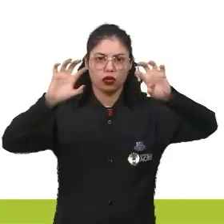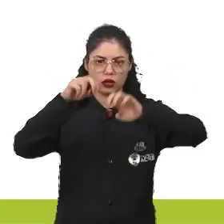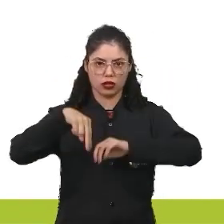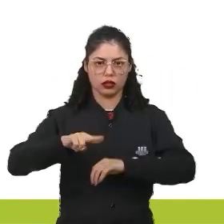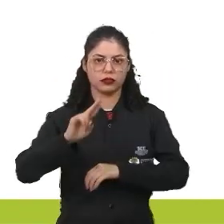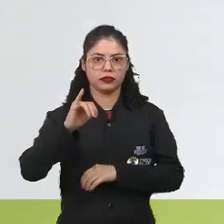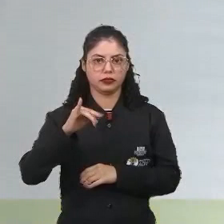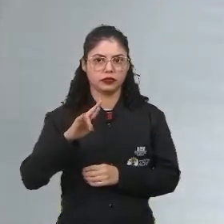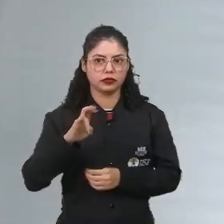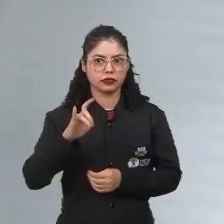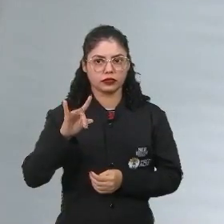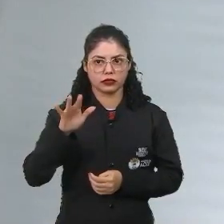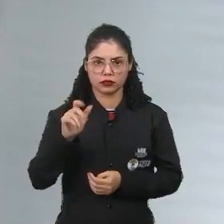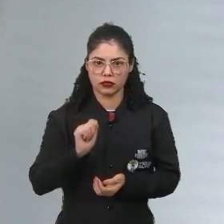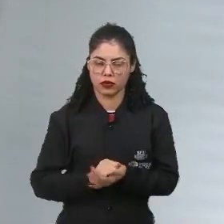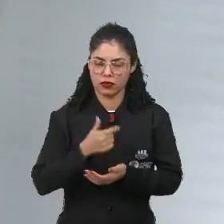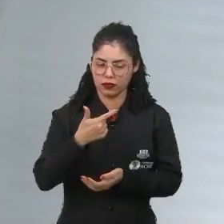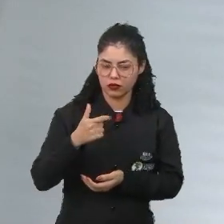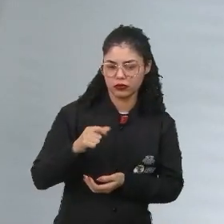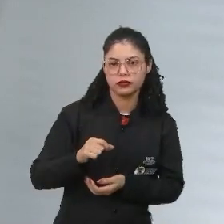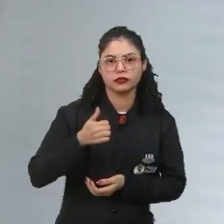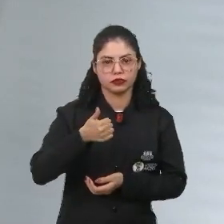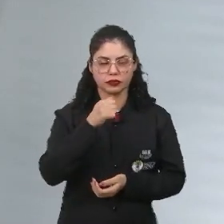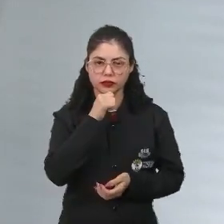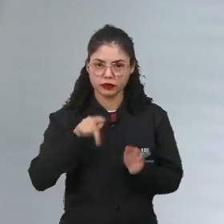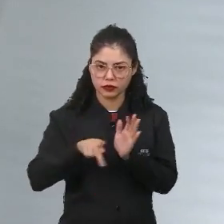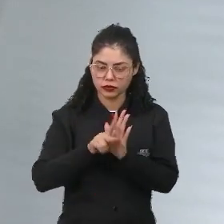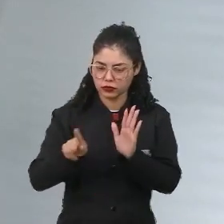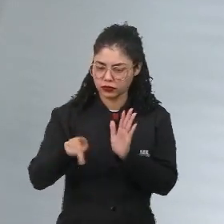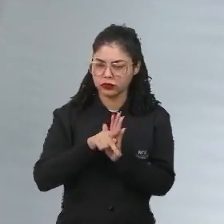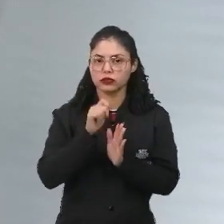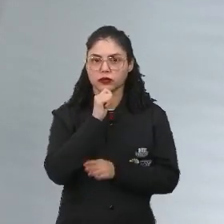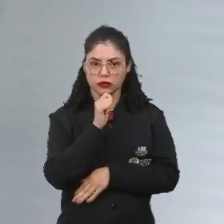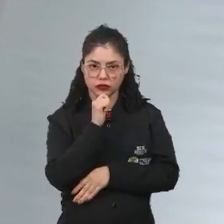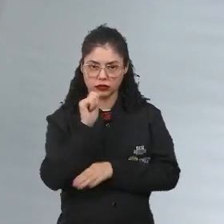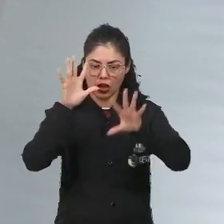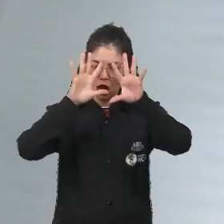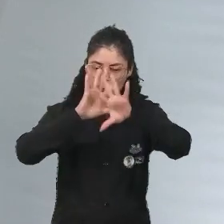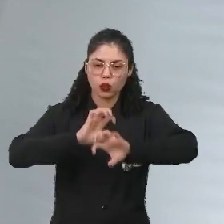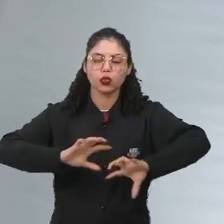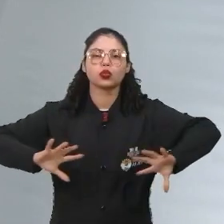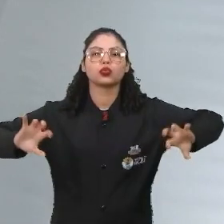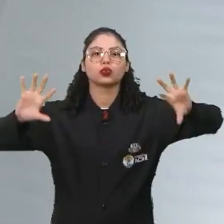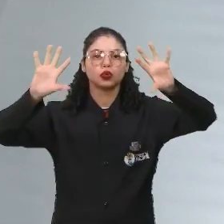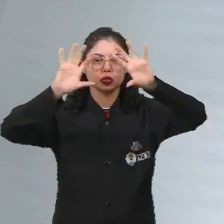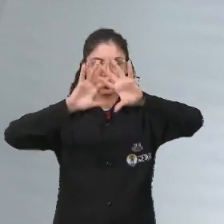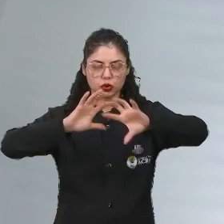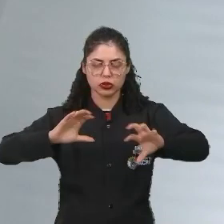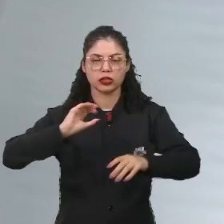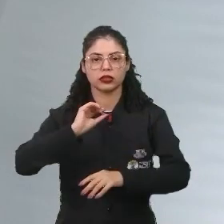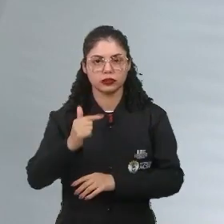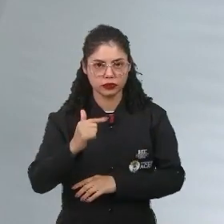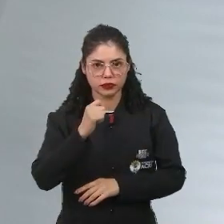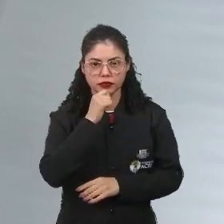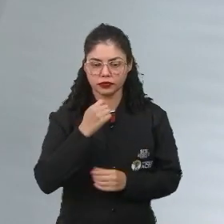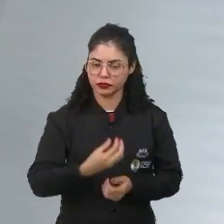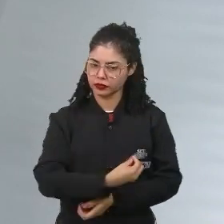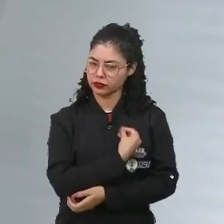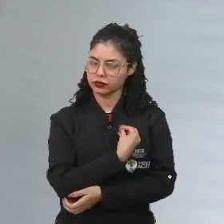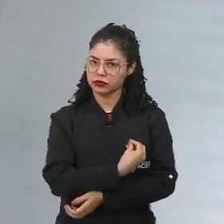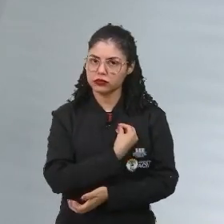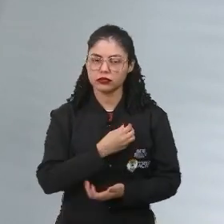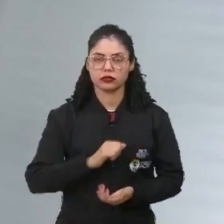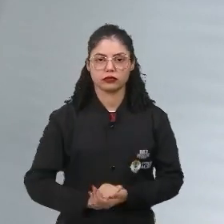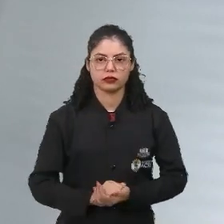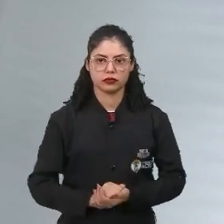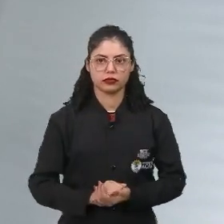nitrogênio, 21% composto pelo gás oxigênio, né, tão necessário para a nossa sobrevivência,